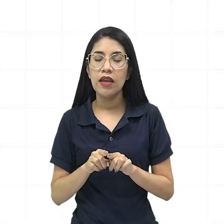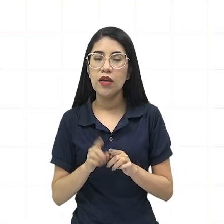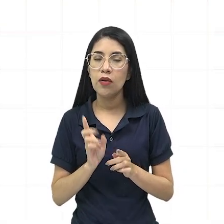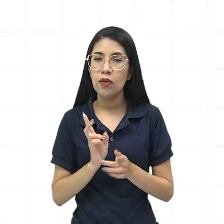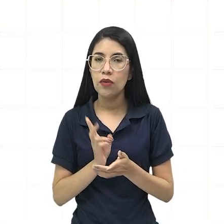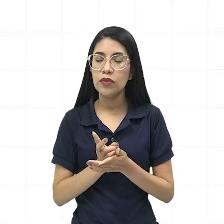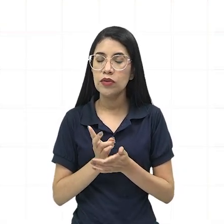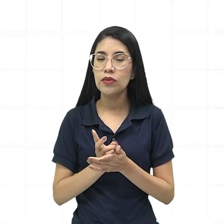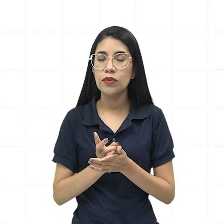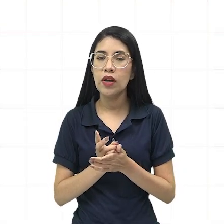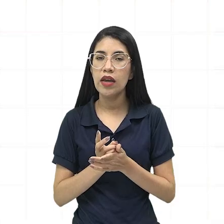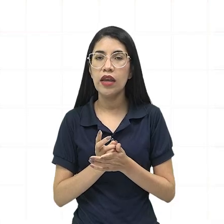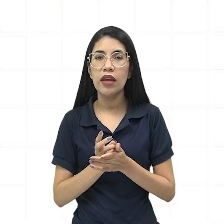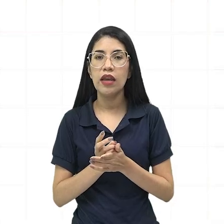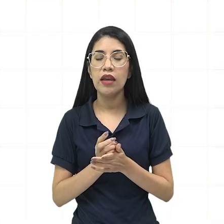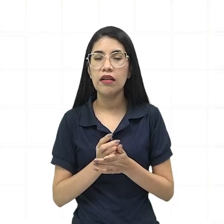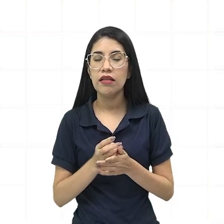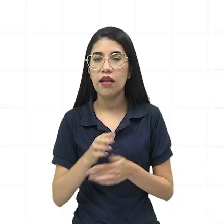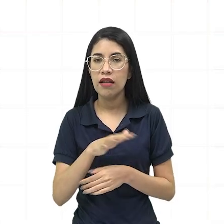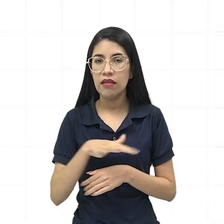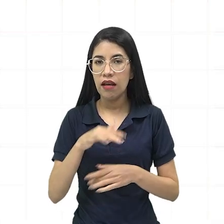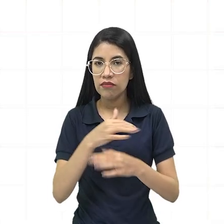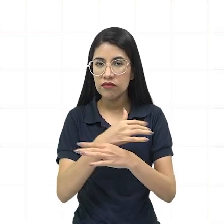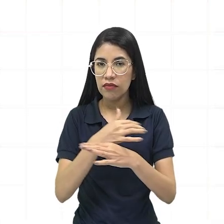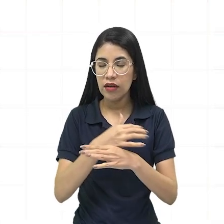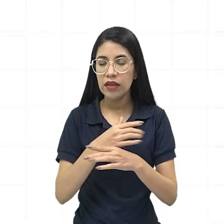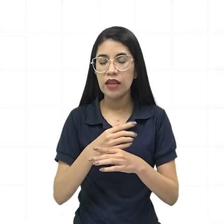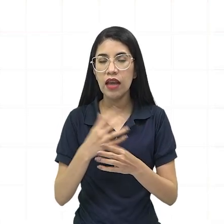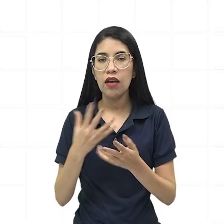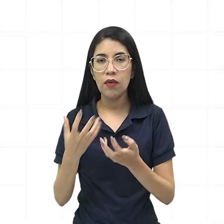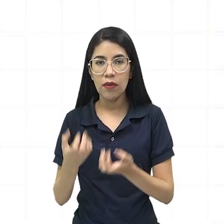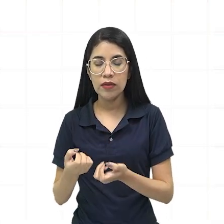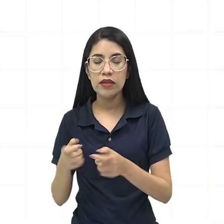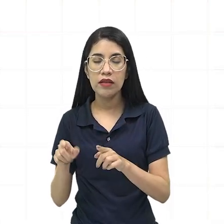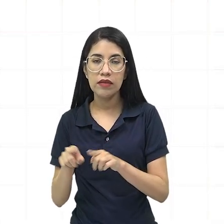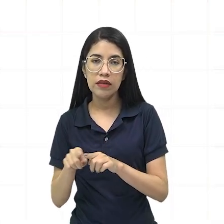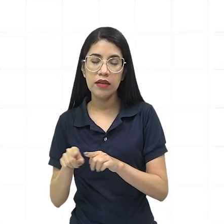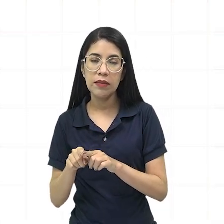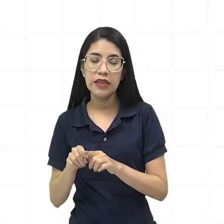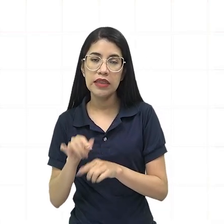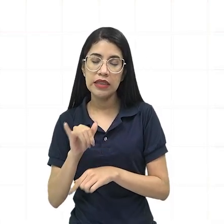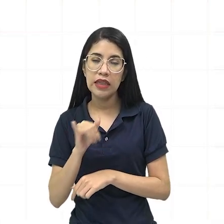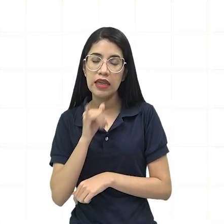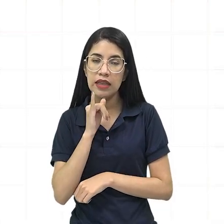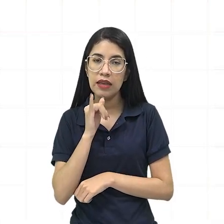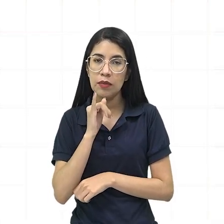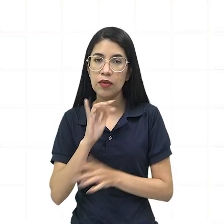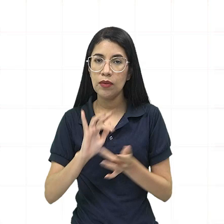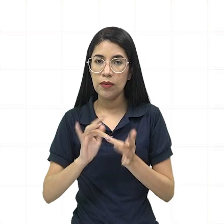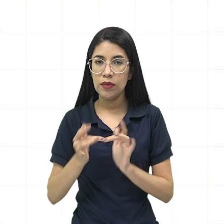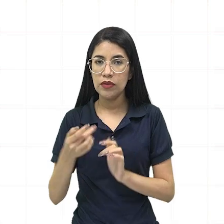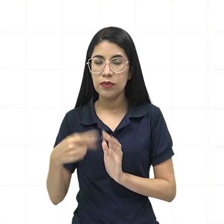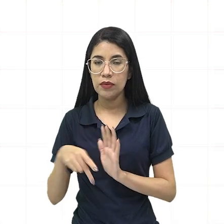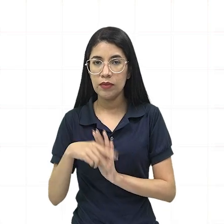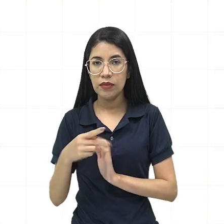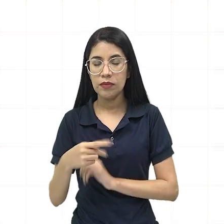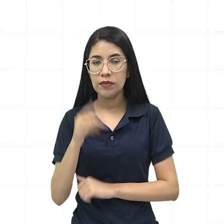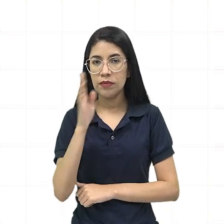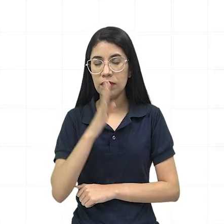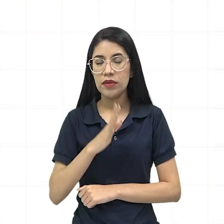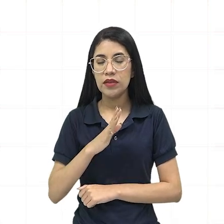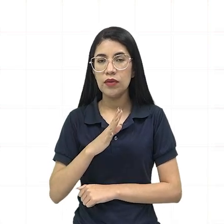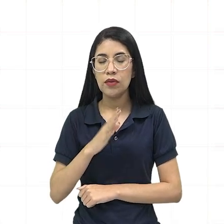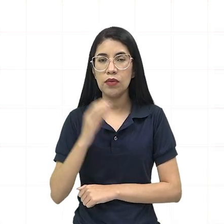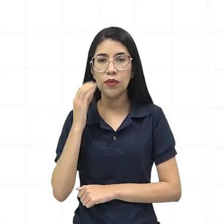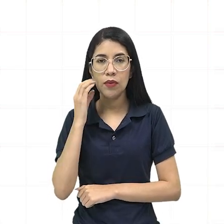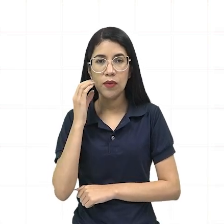adorando as suas metrópoles, e a gente concordava, né, em ser imperialista. Se a gente pegar o contexto brasileiro, né, quando Dom